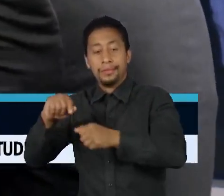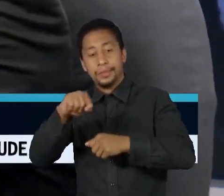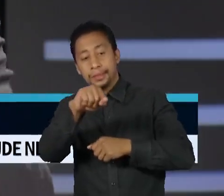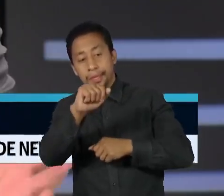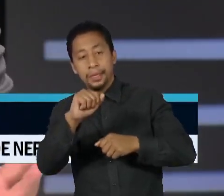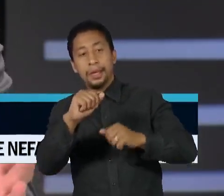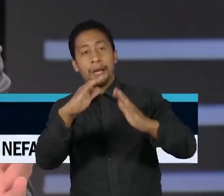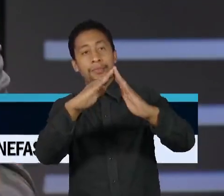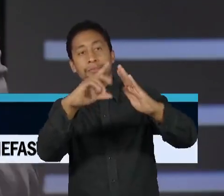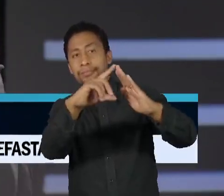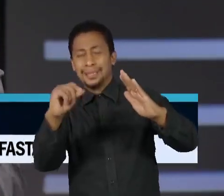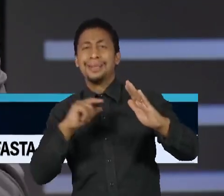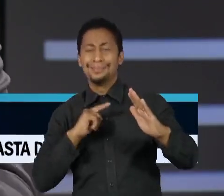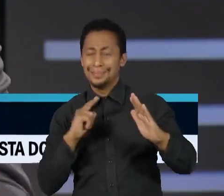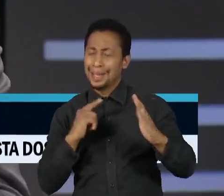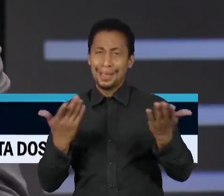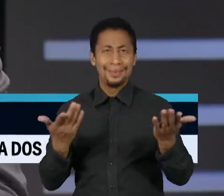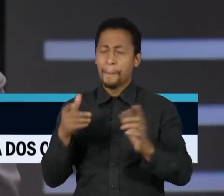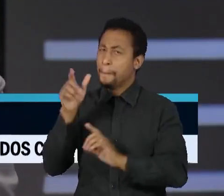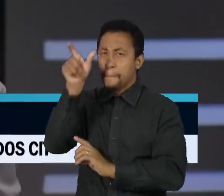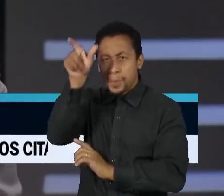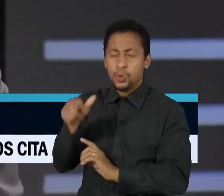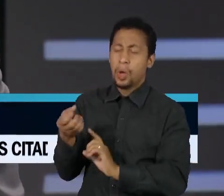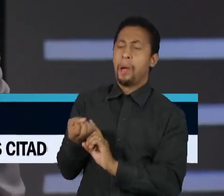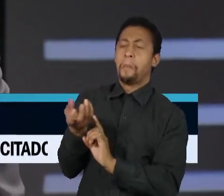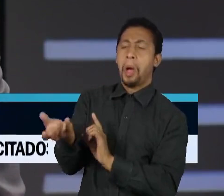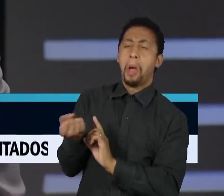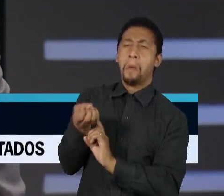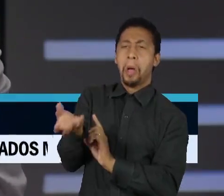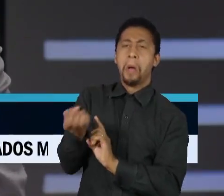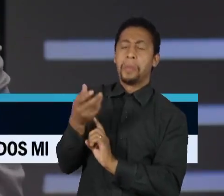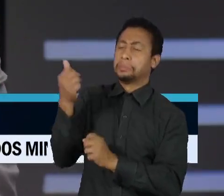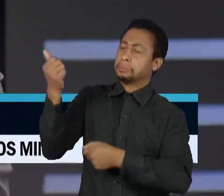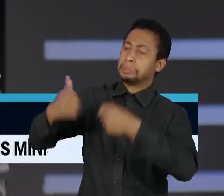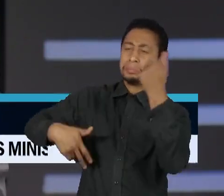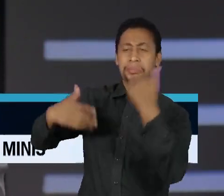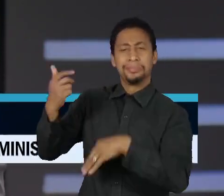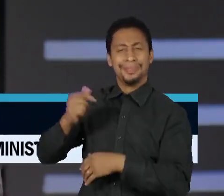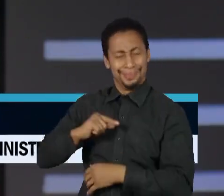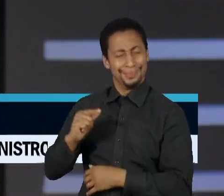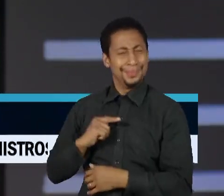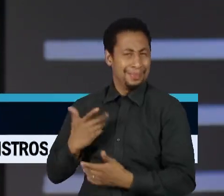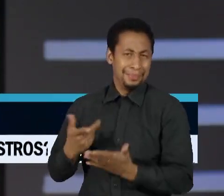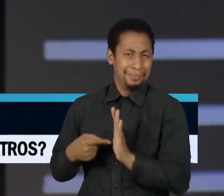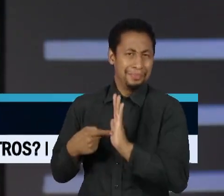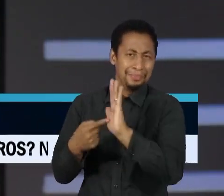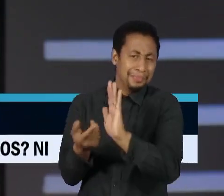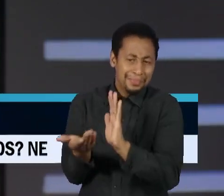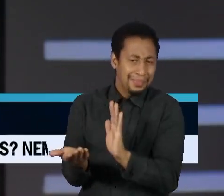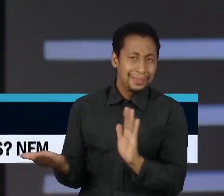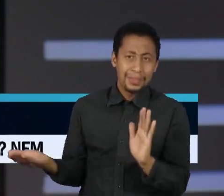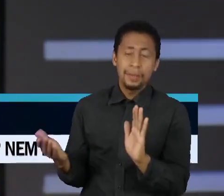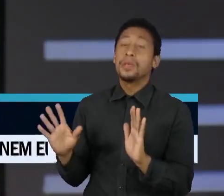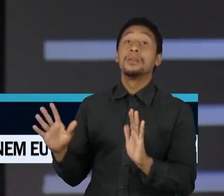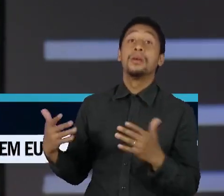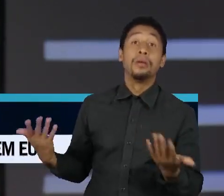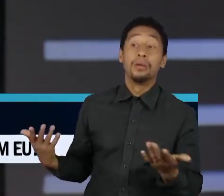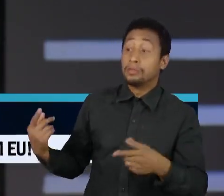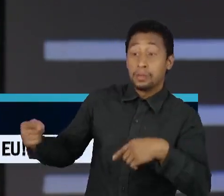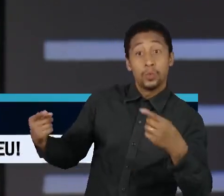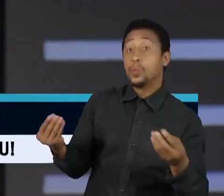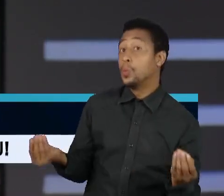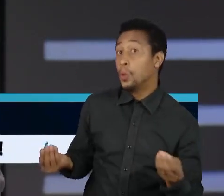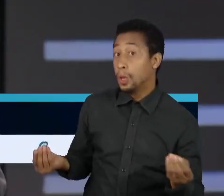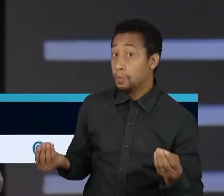depoimentos tem tudo isso mais mostrando e indicando isso a questão é vamos discutir isso ok vamos